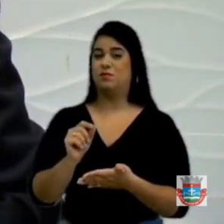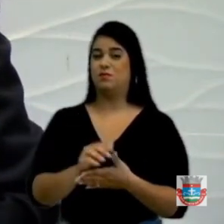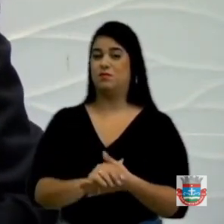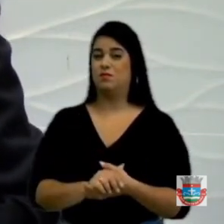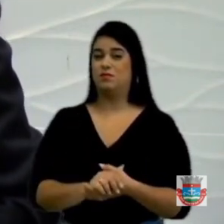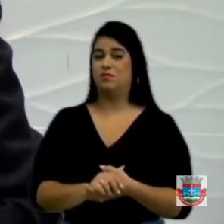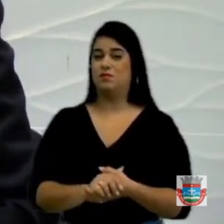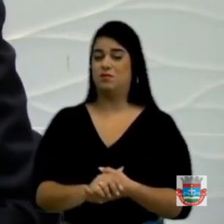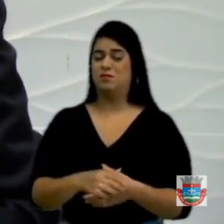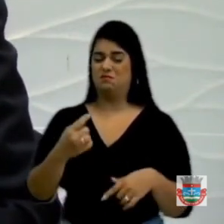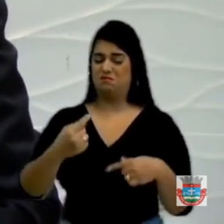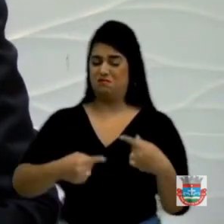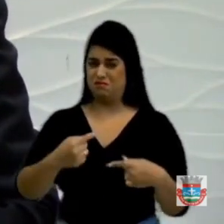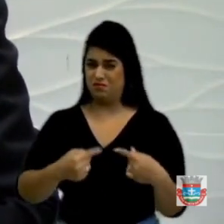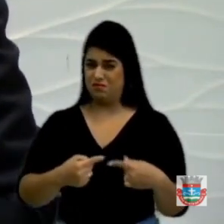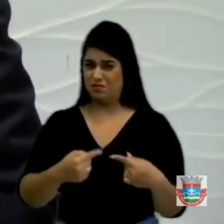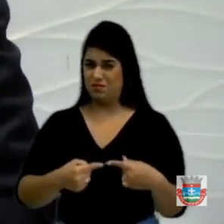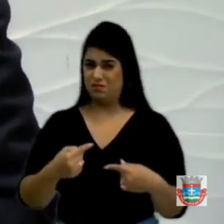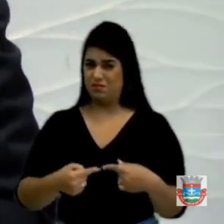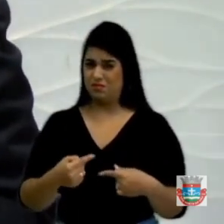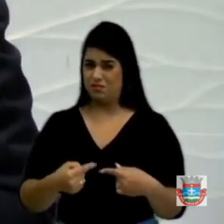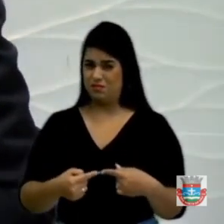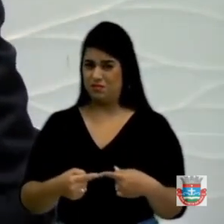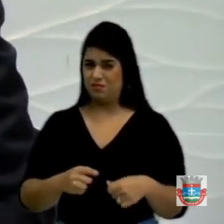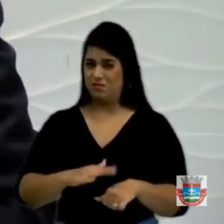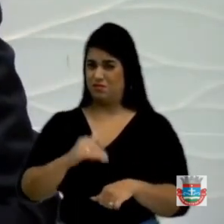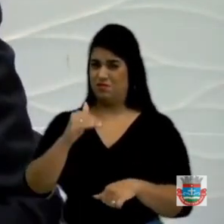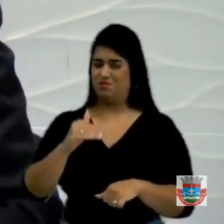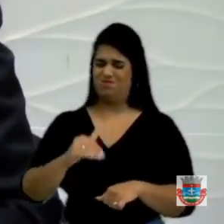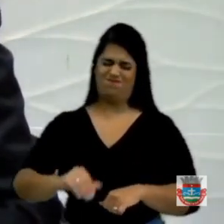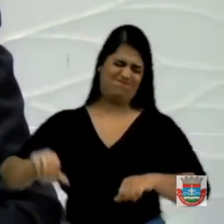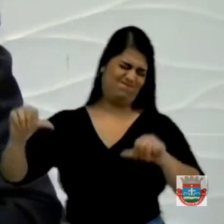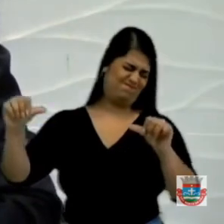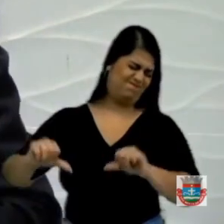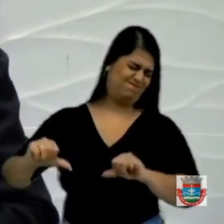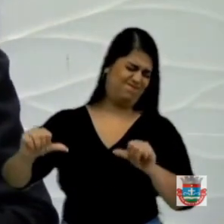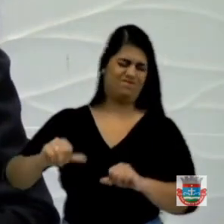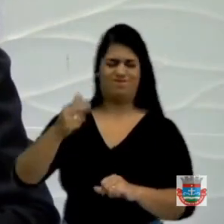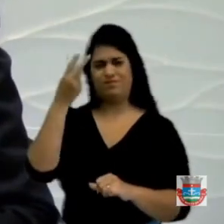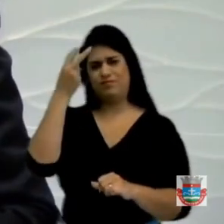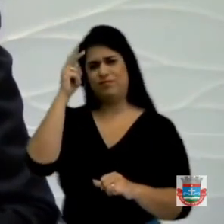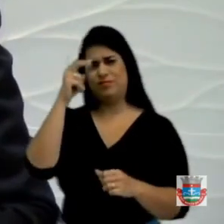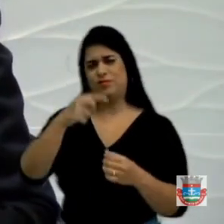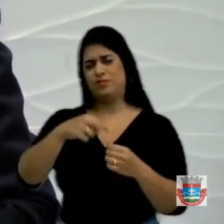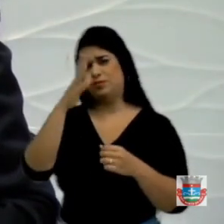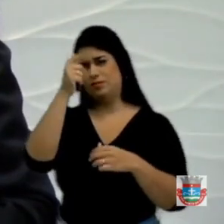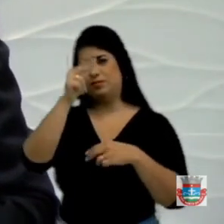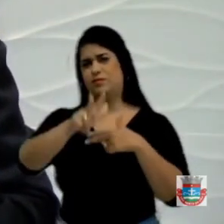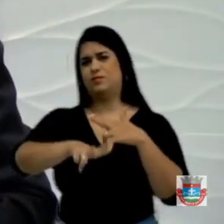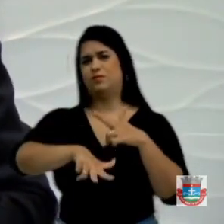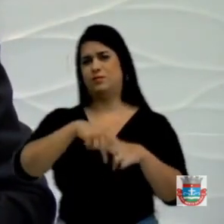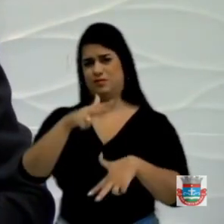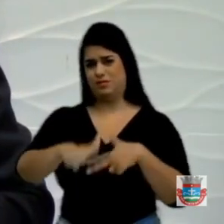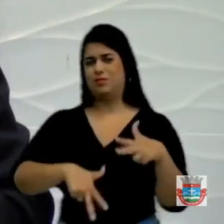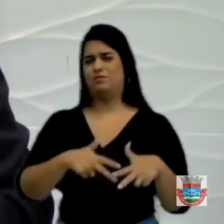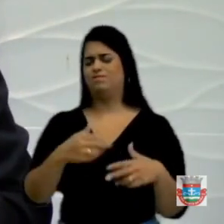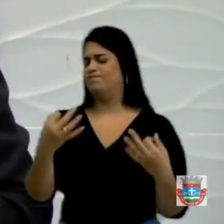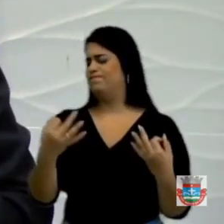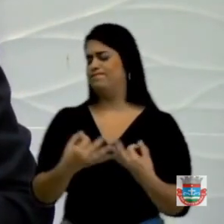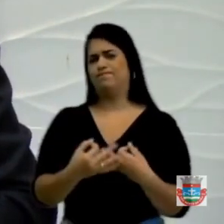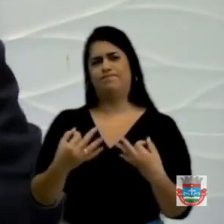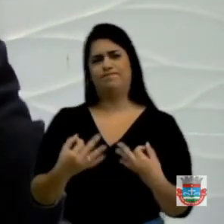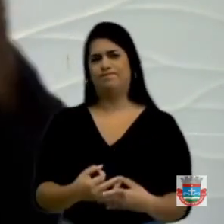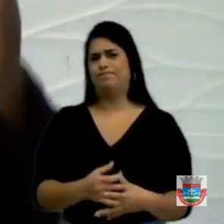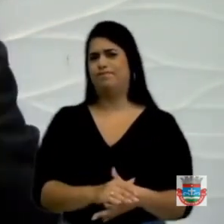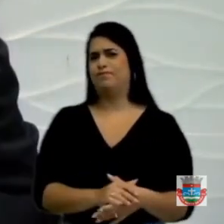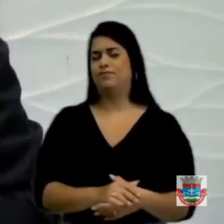a política com maior quantidade de baixarias da história de São Bento do Una. Isso aí eu já tenho certeza